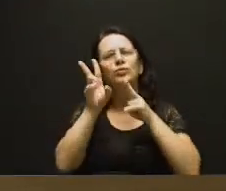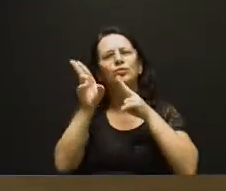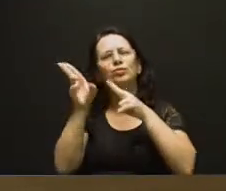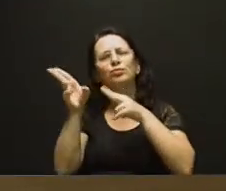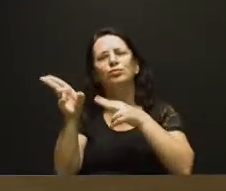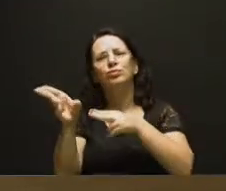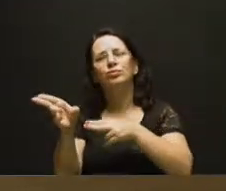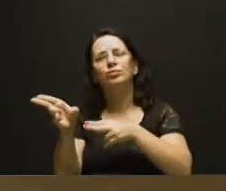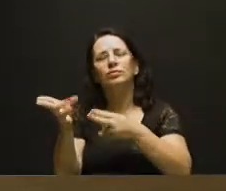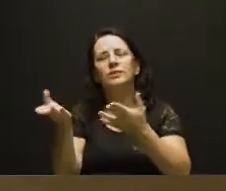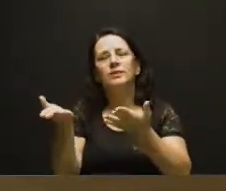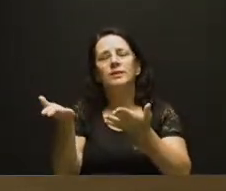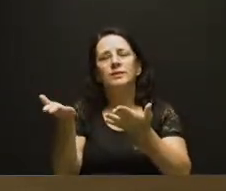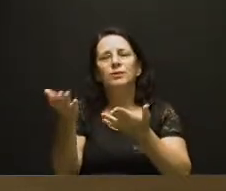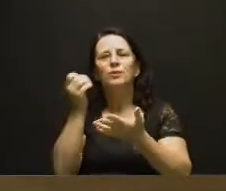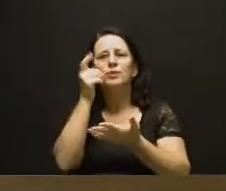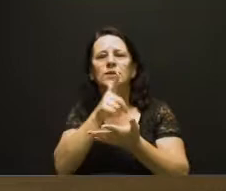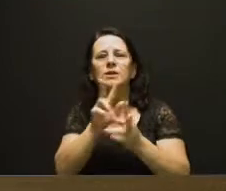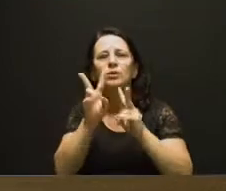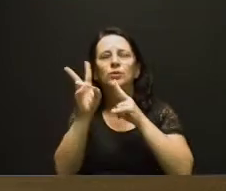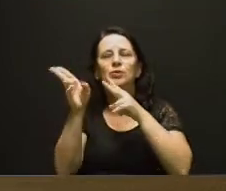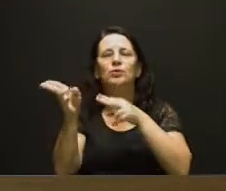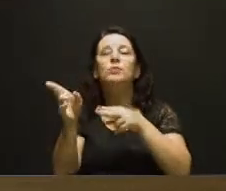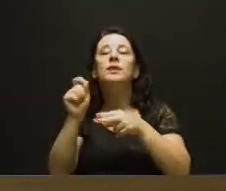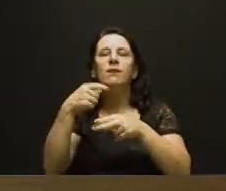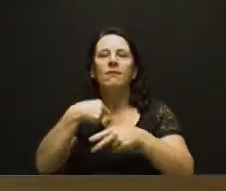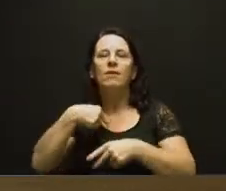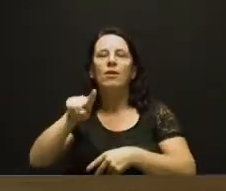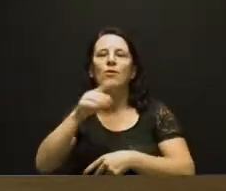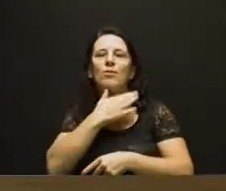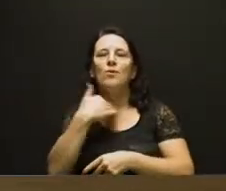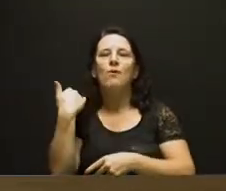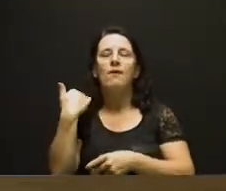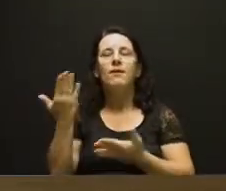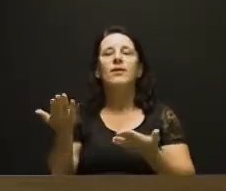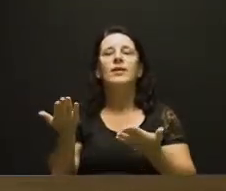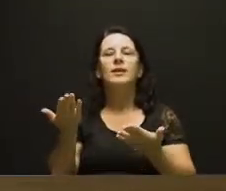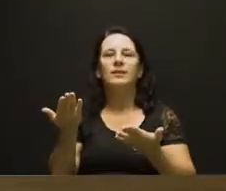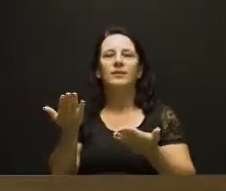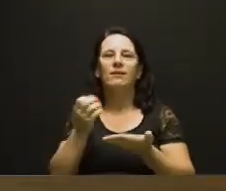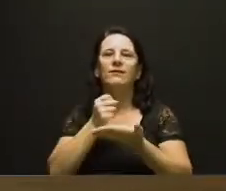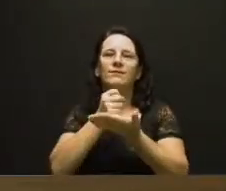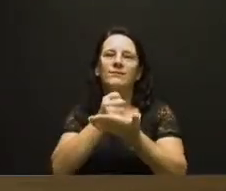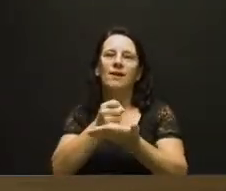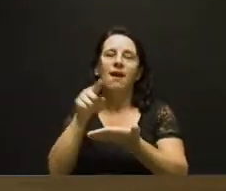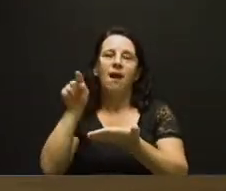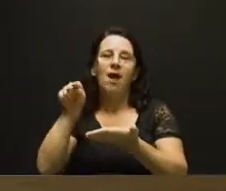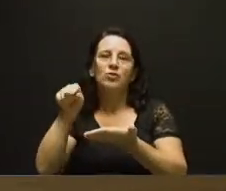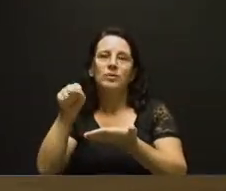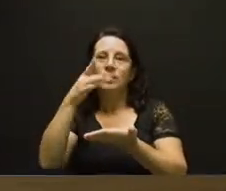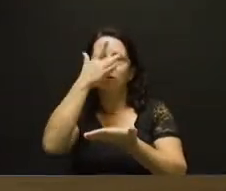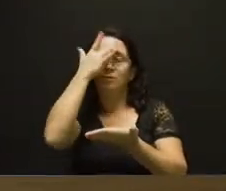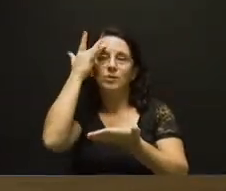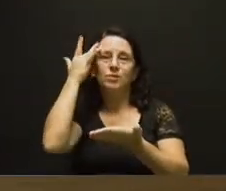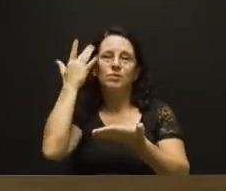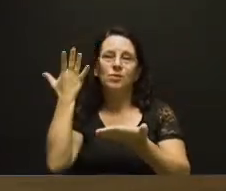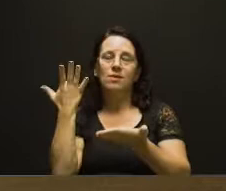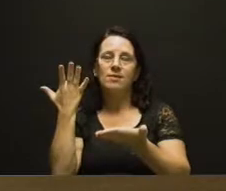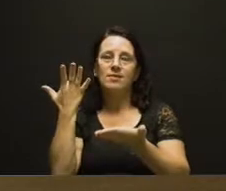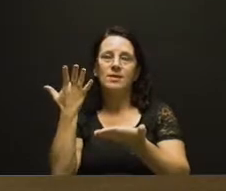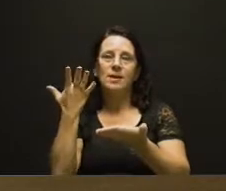e quando eu se for quem é que vai parar será que ele vai ter preparo para caminhar